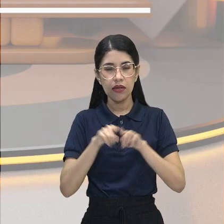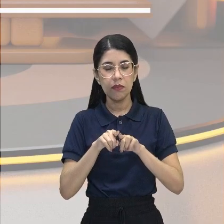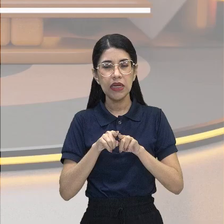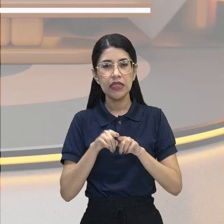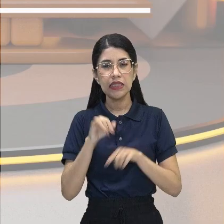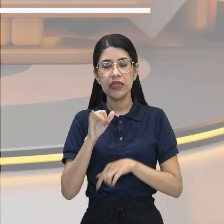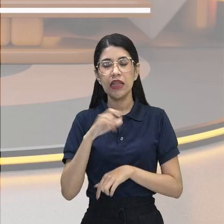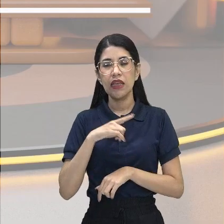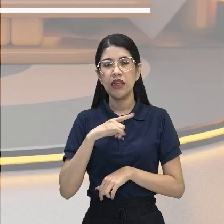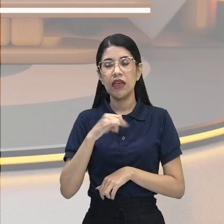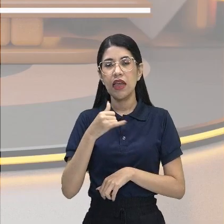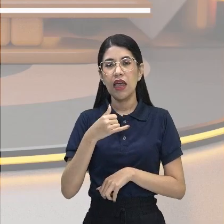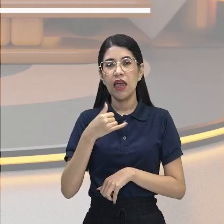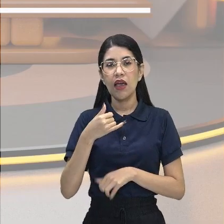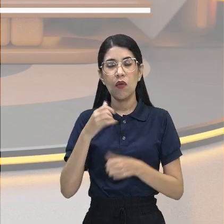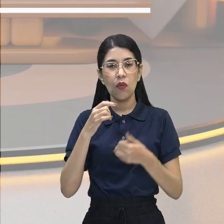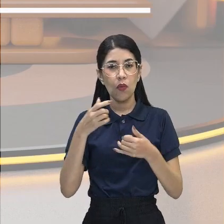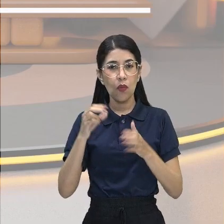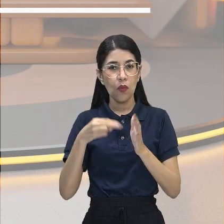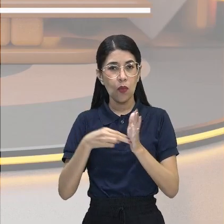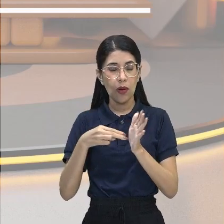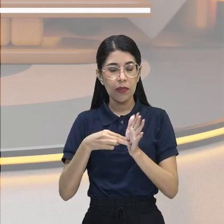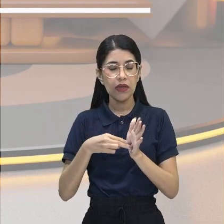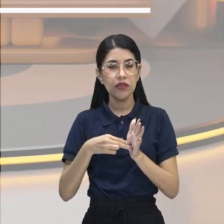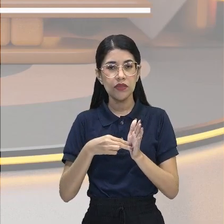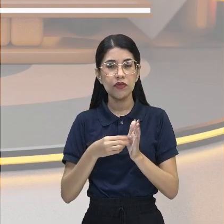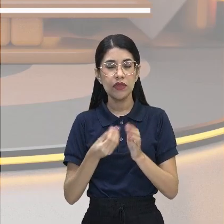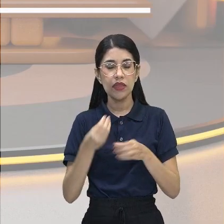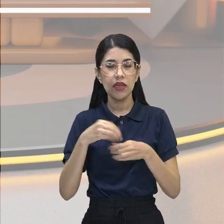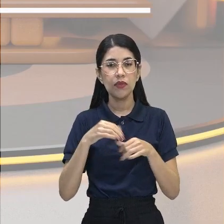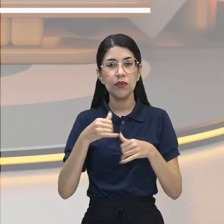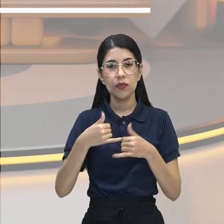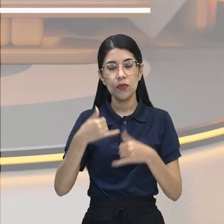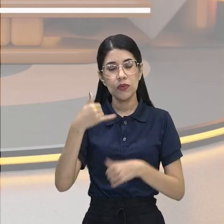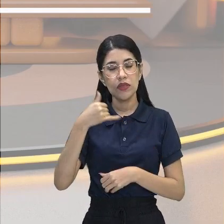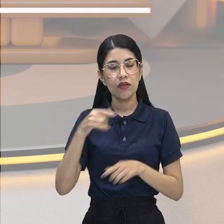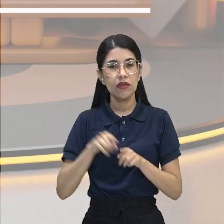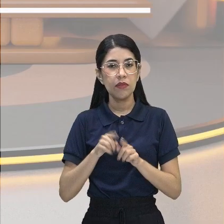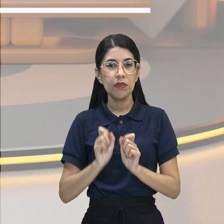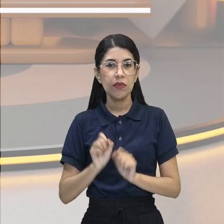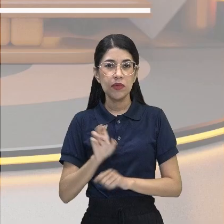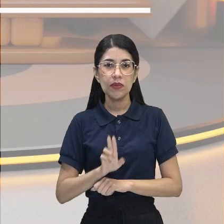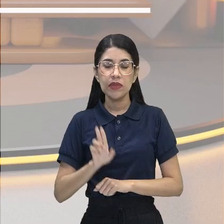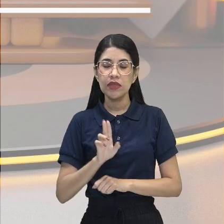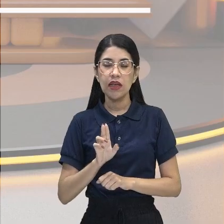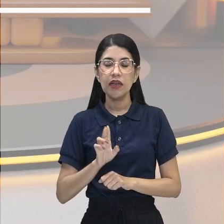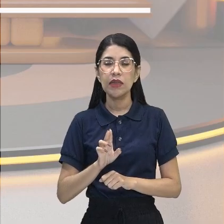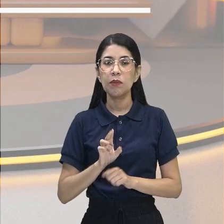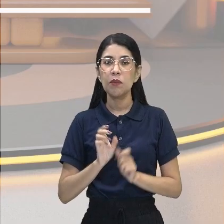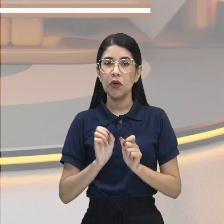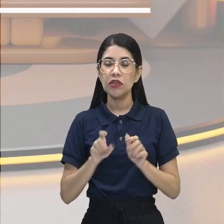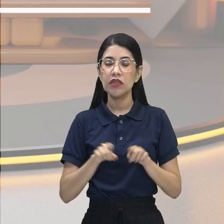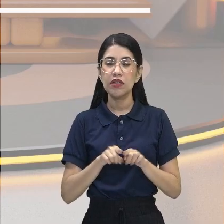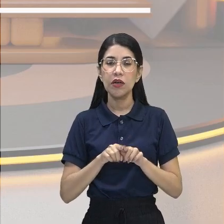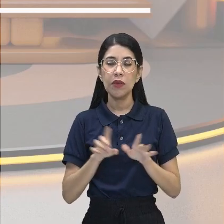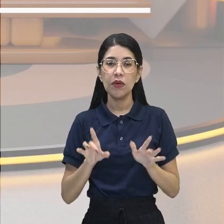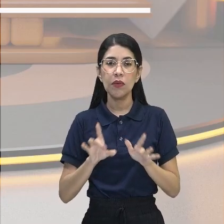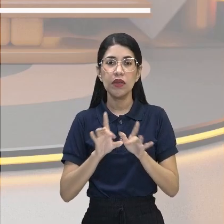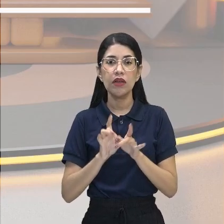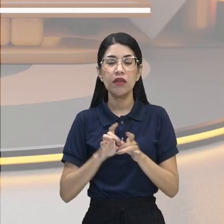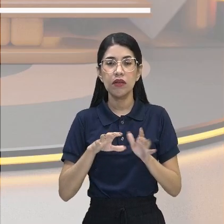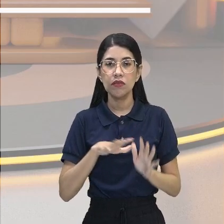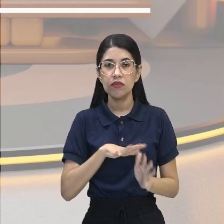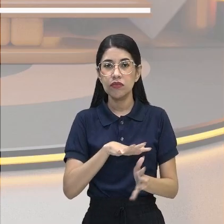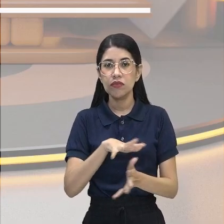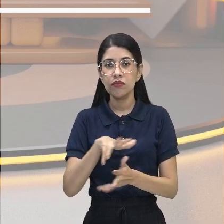os aplicativos necessários. Então, você consegue hoje fazer muita coisa do celular e ele conecta a gente ali com o mundo, né,